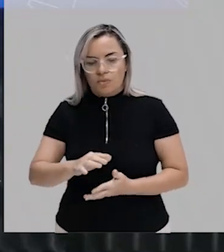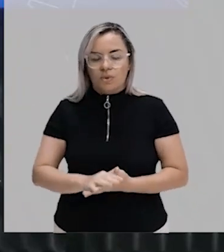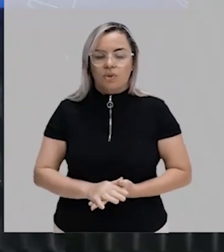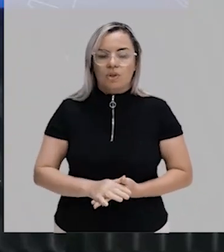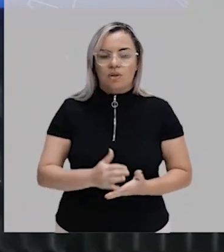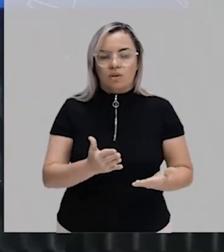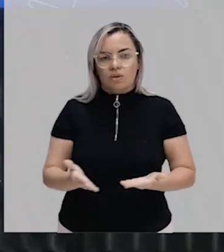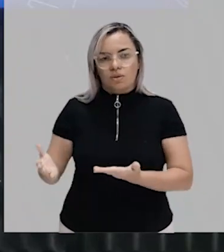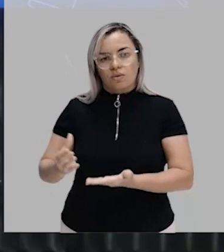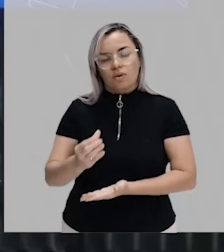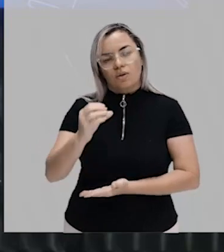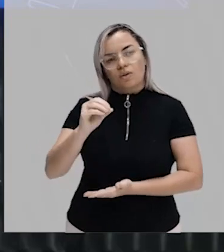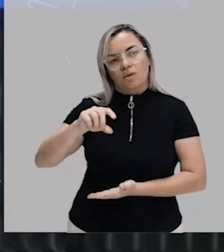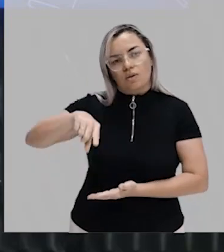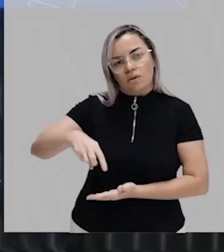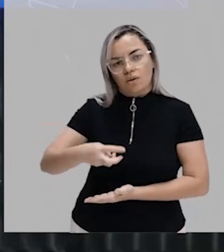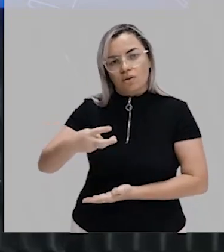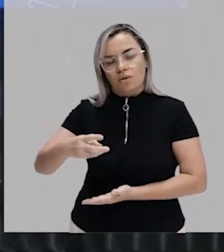turminha,